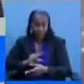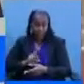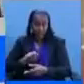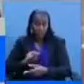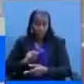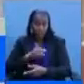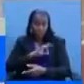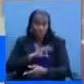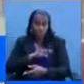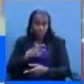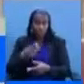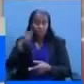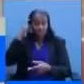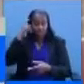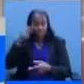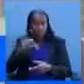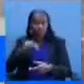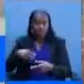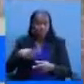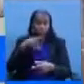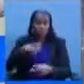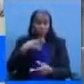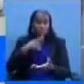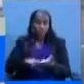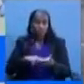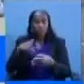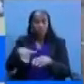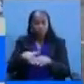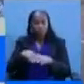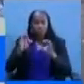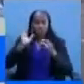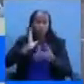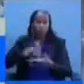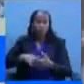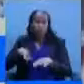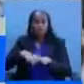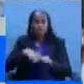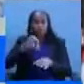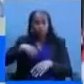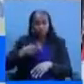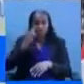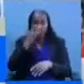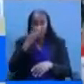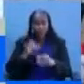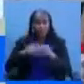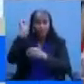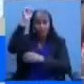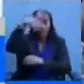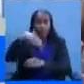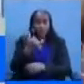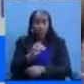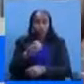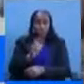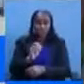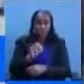e hoje tornou-se realidade. Moreira esteve presente na última participação de Cabo Verde no Afrobasket em 2013, sênior